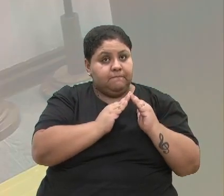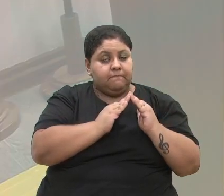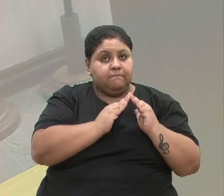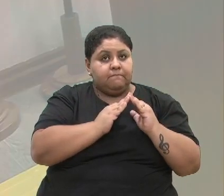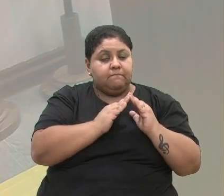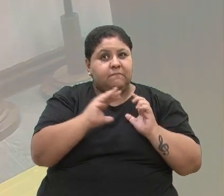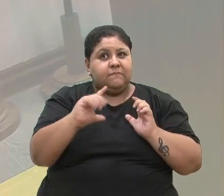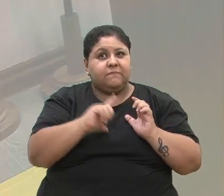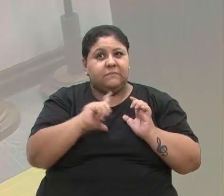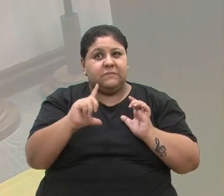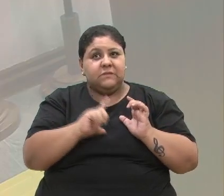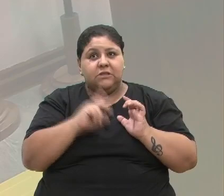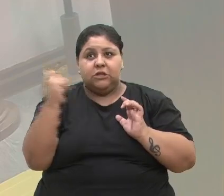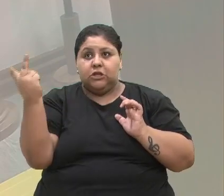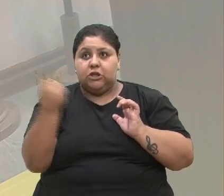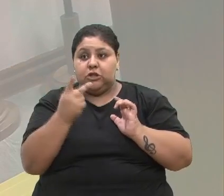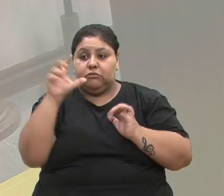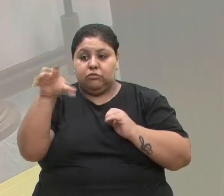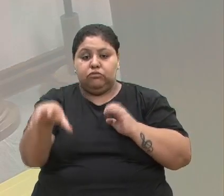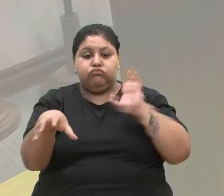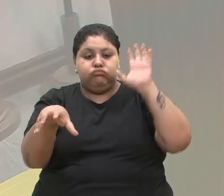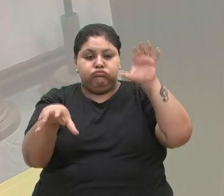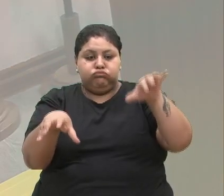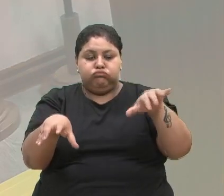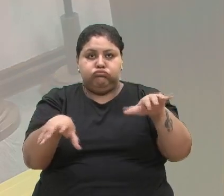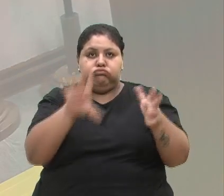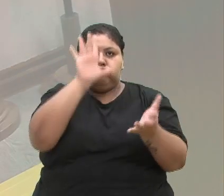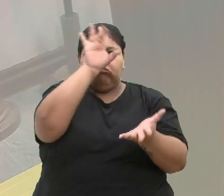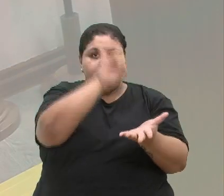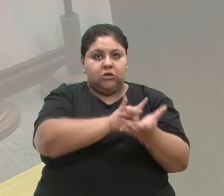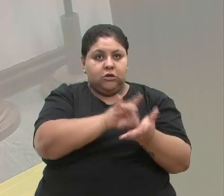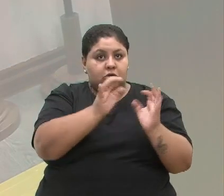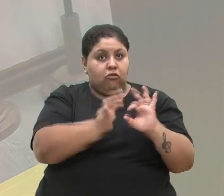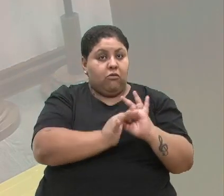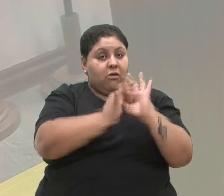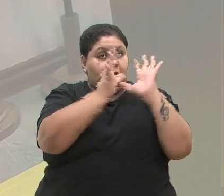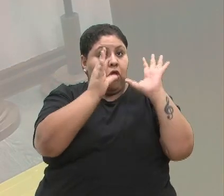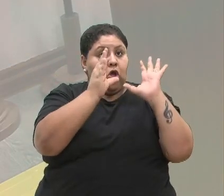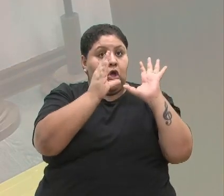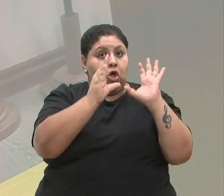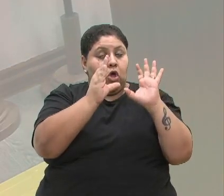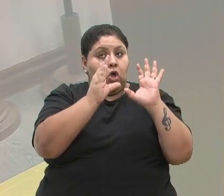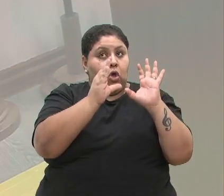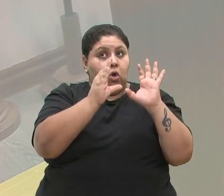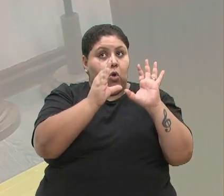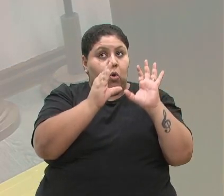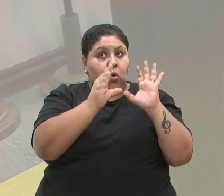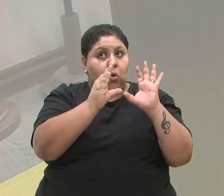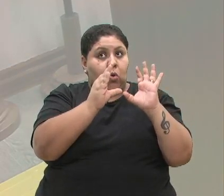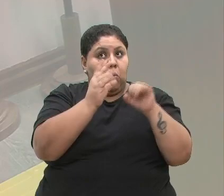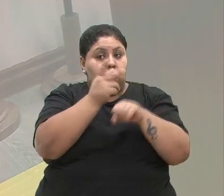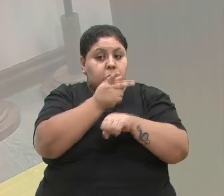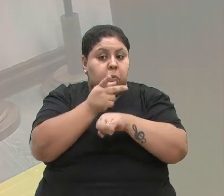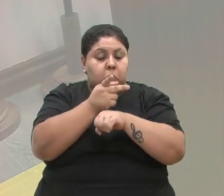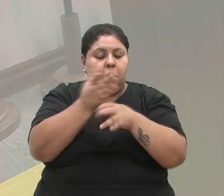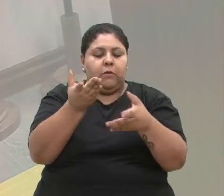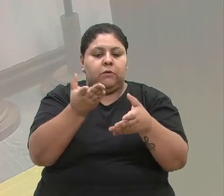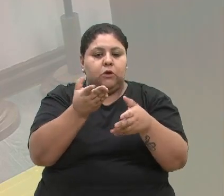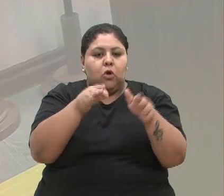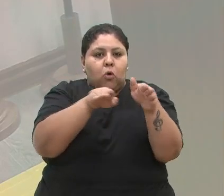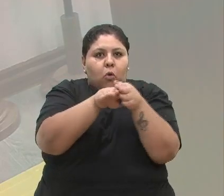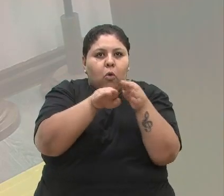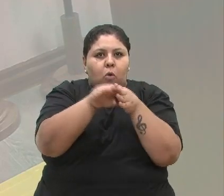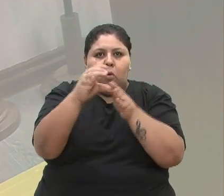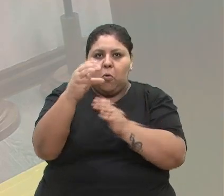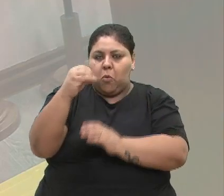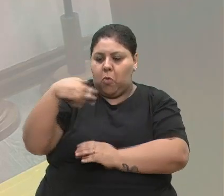ela tem esses dois órgãos consultivos, que tem que deixar claro que são consultivos, e acaba interferindo na